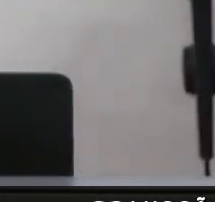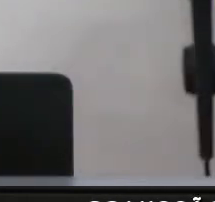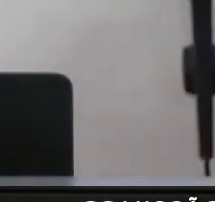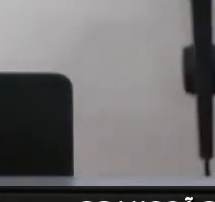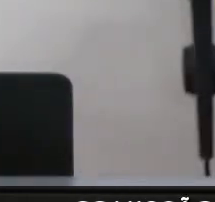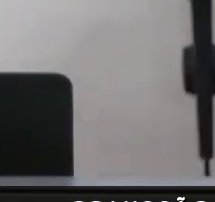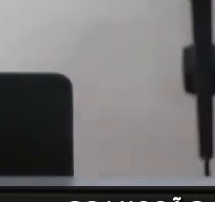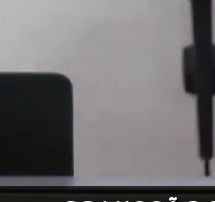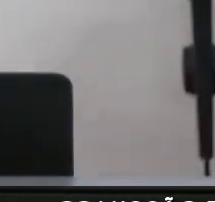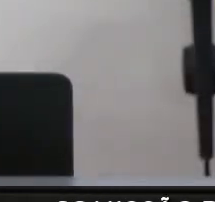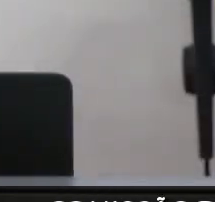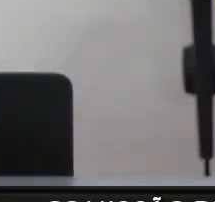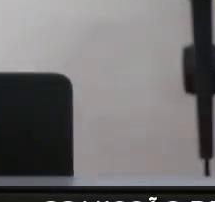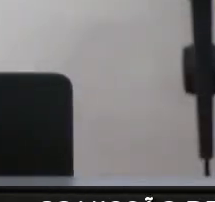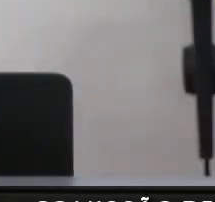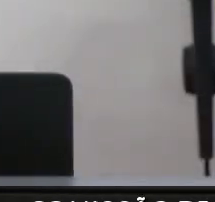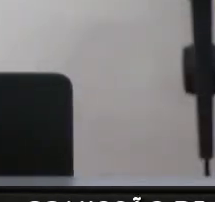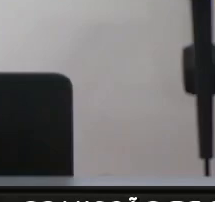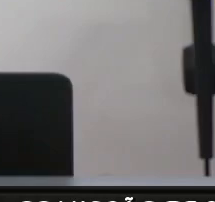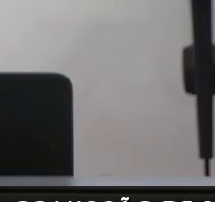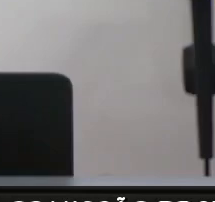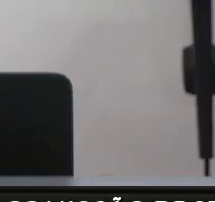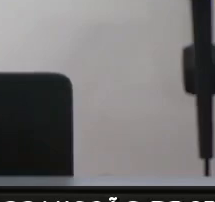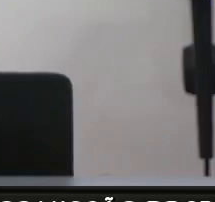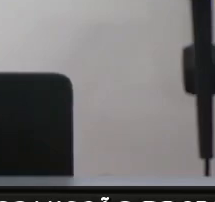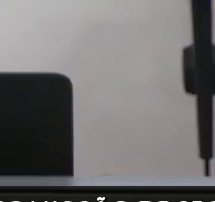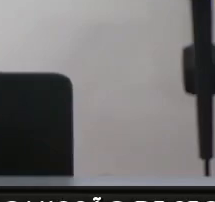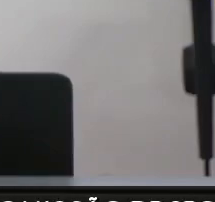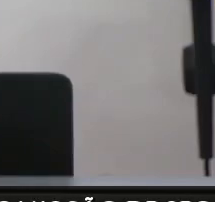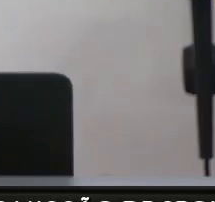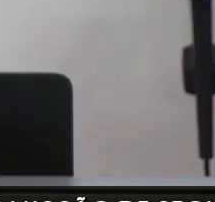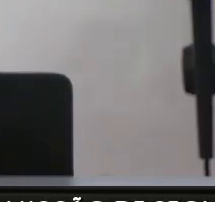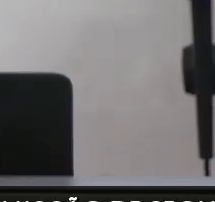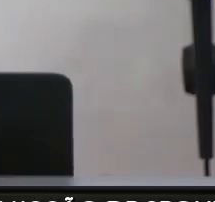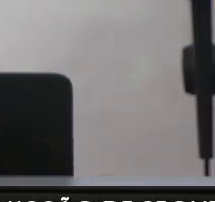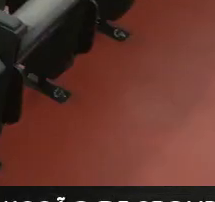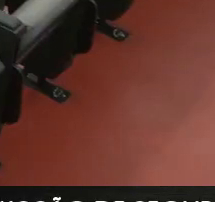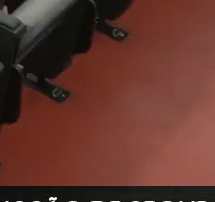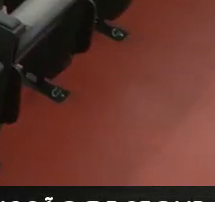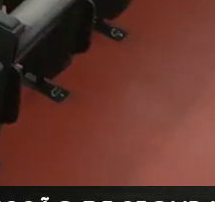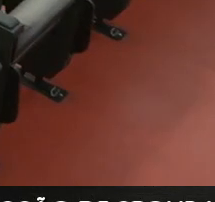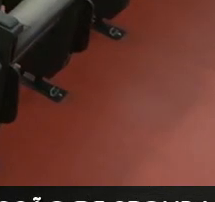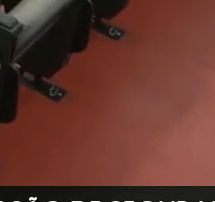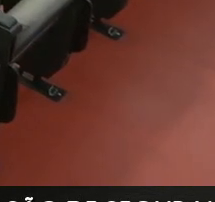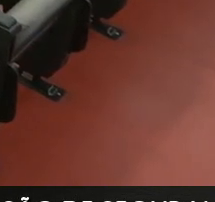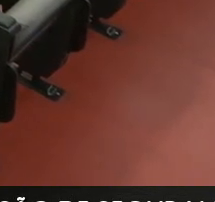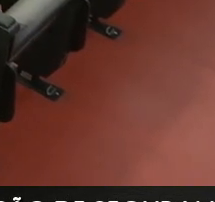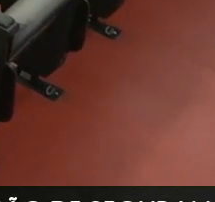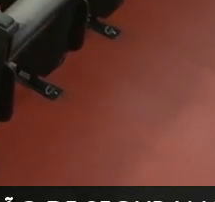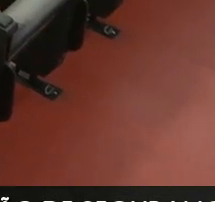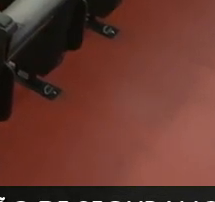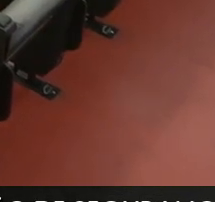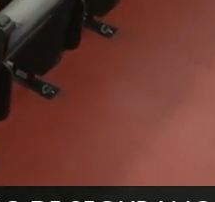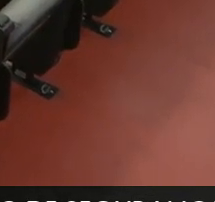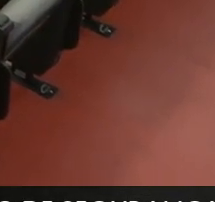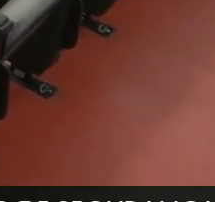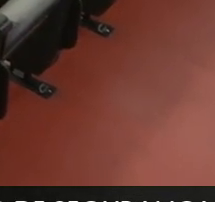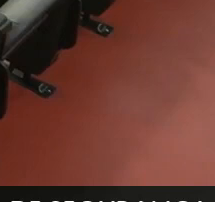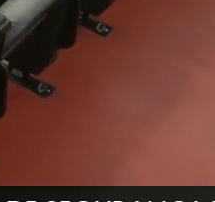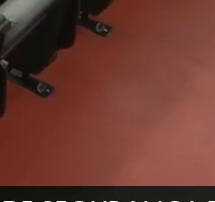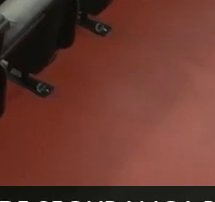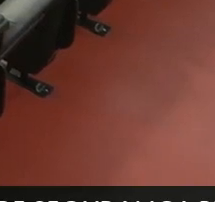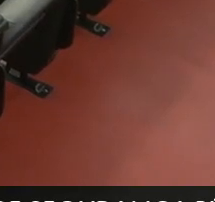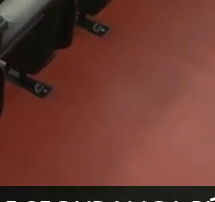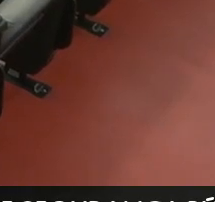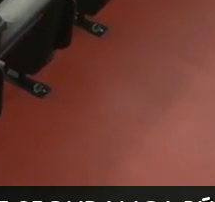Flávia Santana dos Santos Nathalia Bertollo Natália Bertol é quem Oi Natália abertura que é que eu tô identificando eu